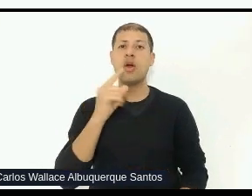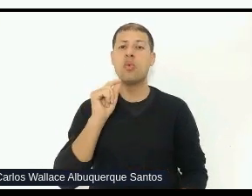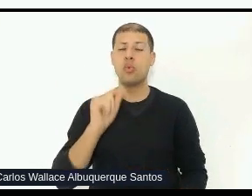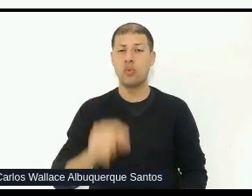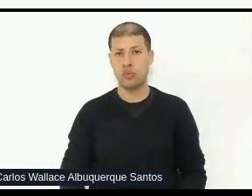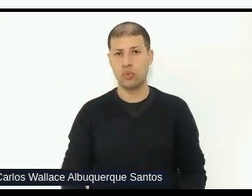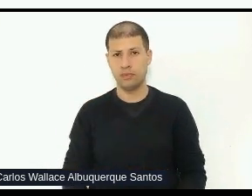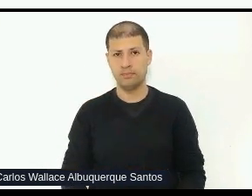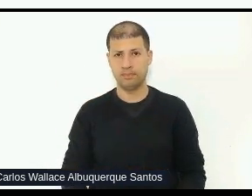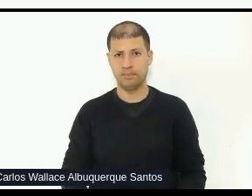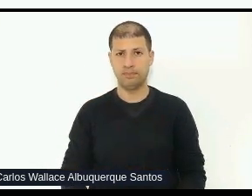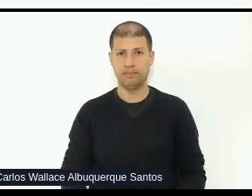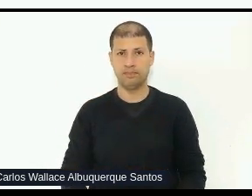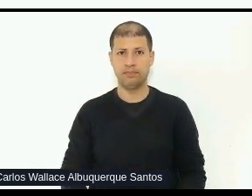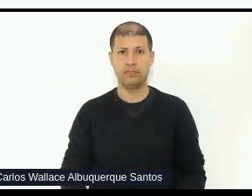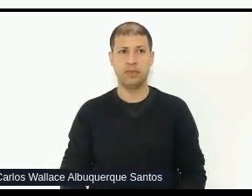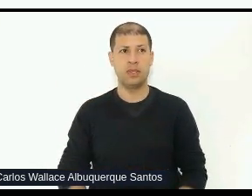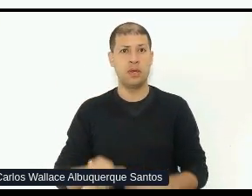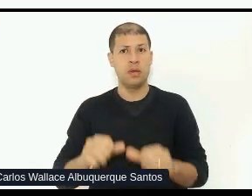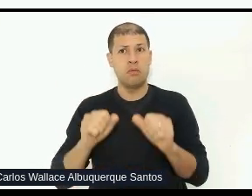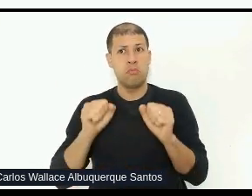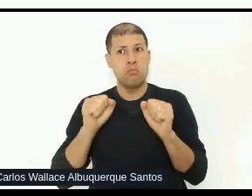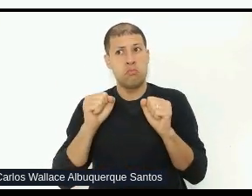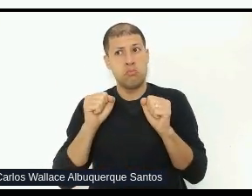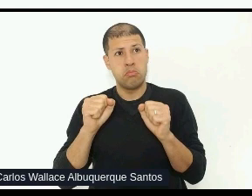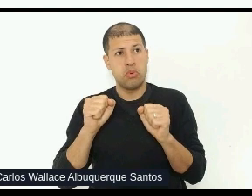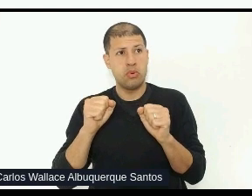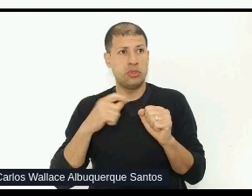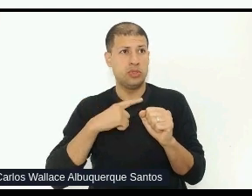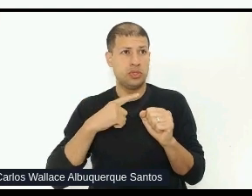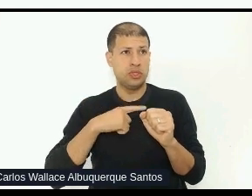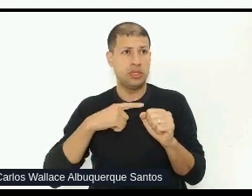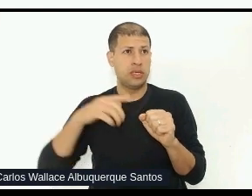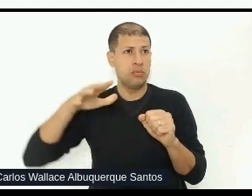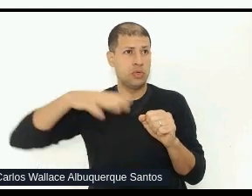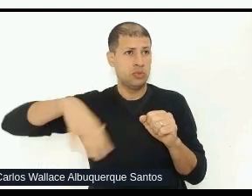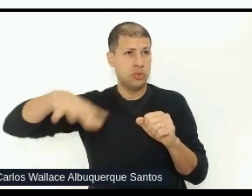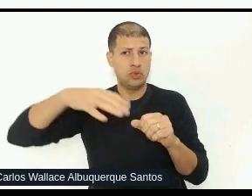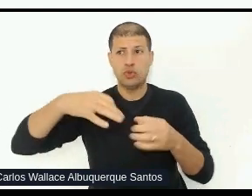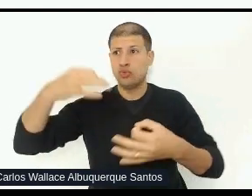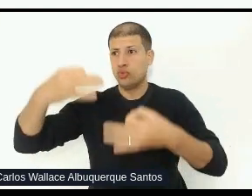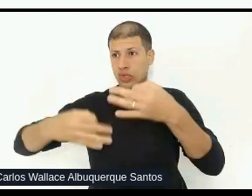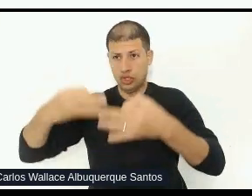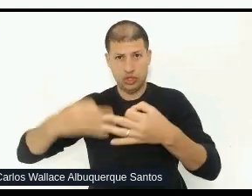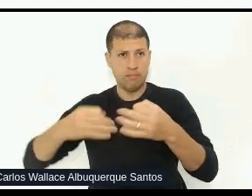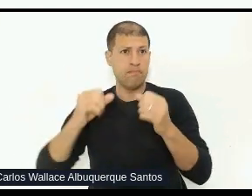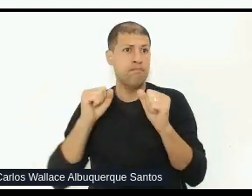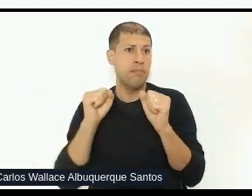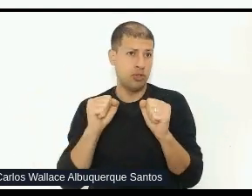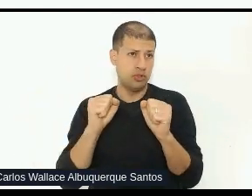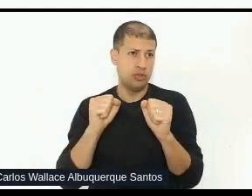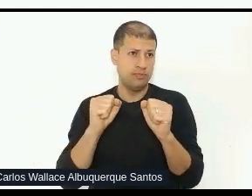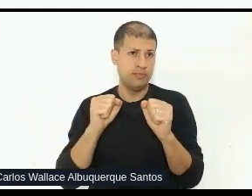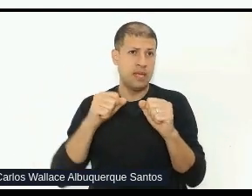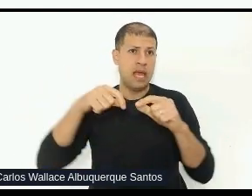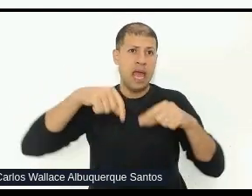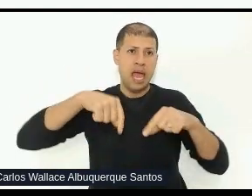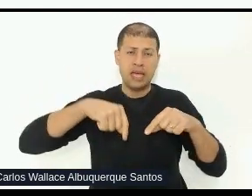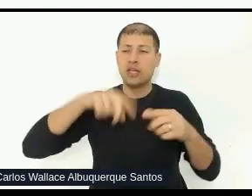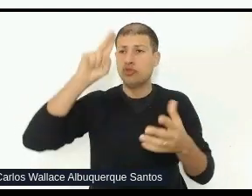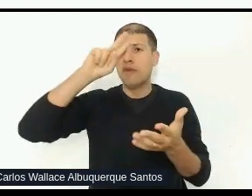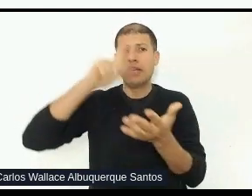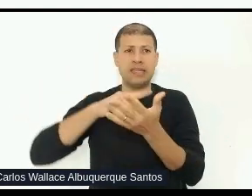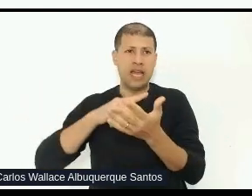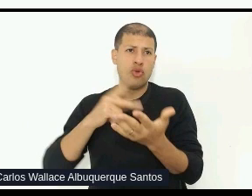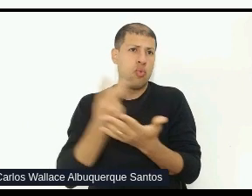antes de tudo, pode existir uma dimensão jurídica em toda essa discussão, tá? Não é o nosso caso concreto aqui com o